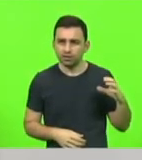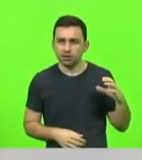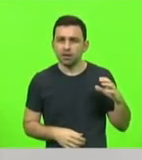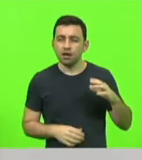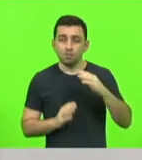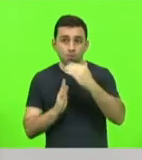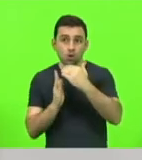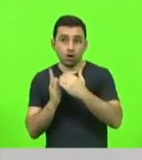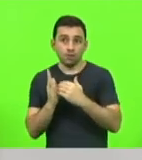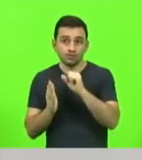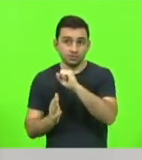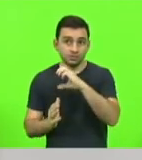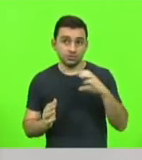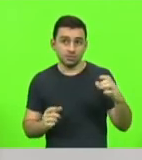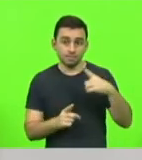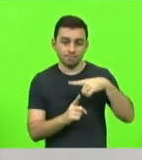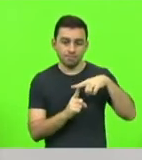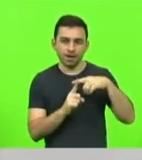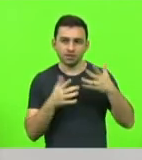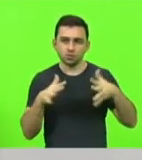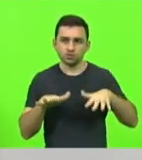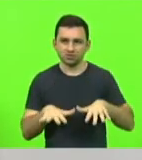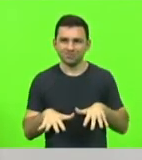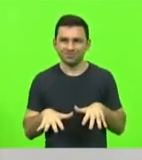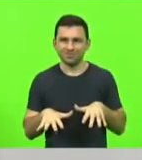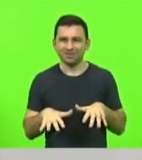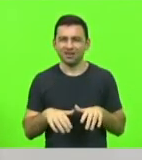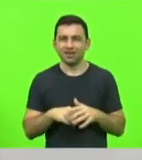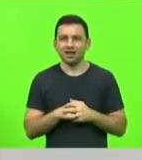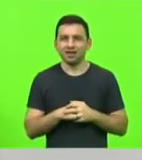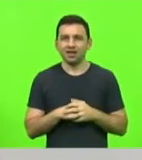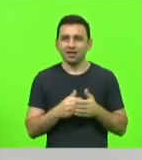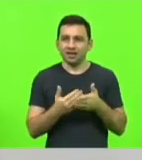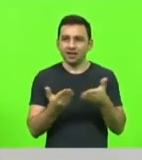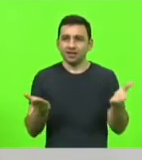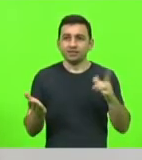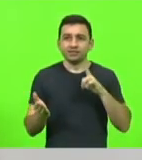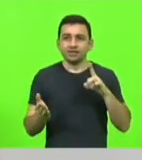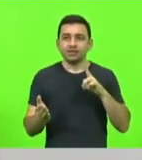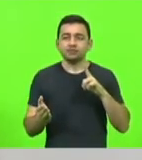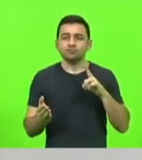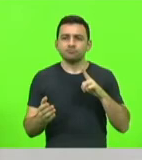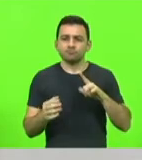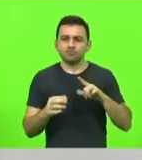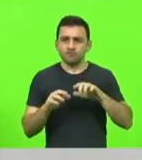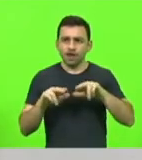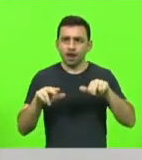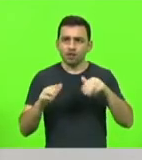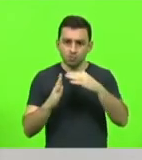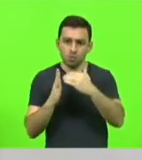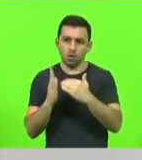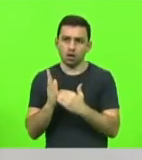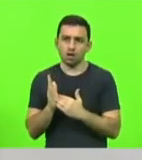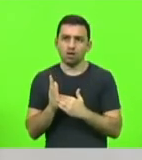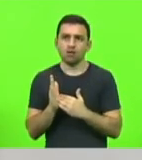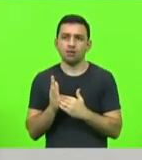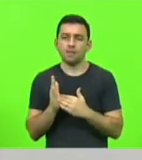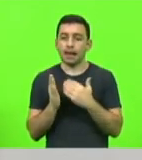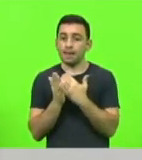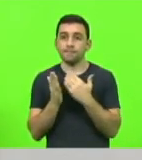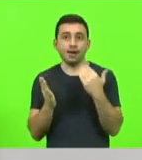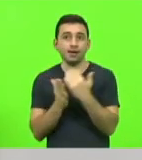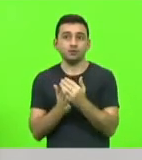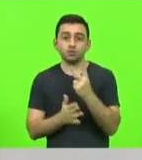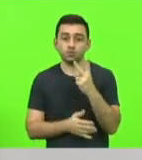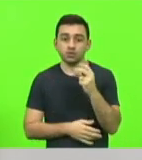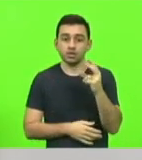Santa Catarina Mais Inclusiva, irão receber em diferentes programas mais de 200 milhões